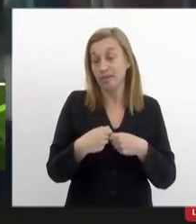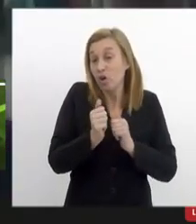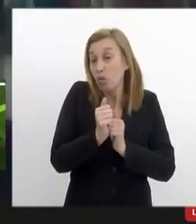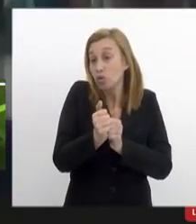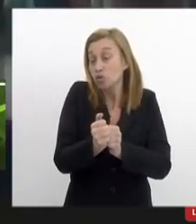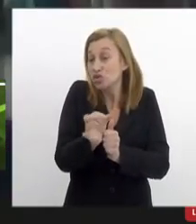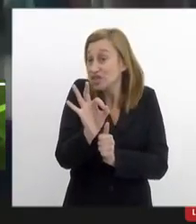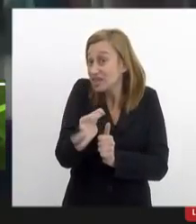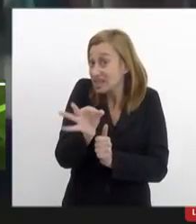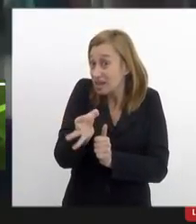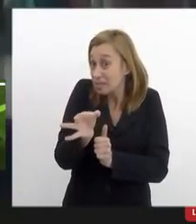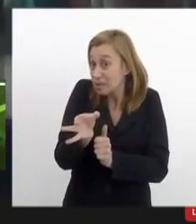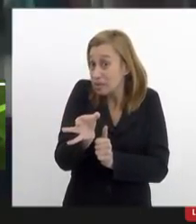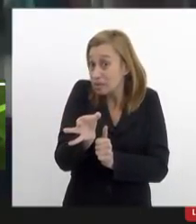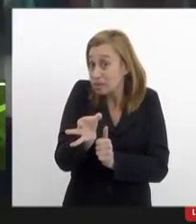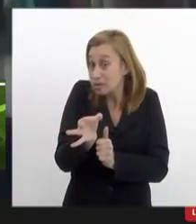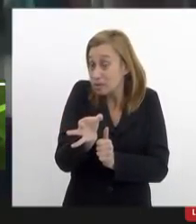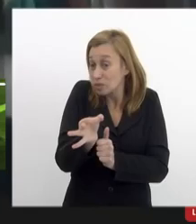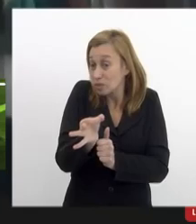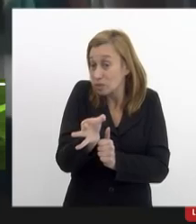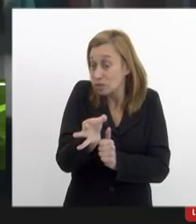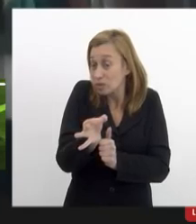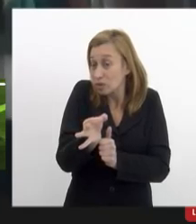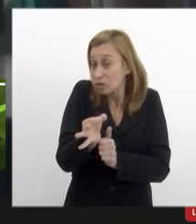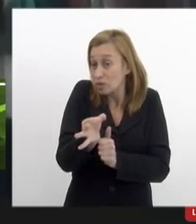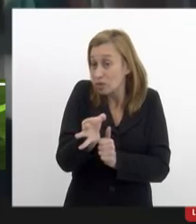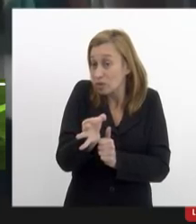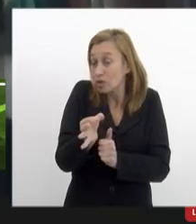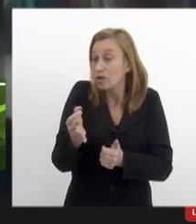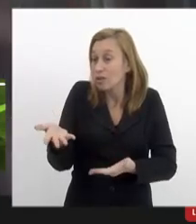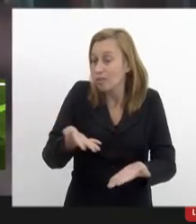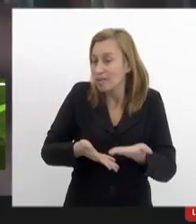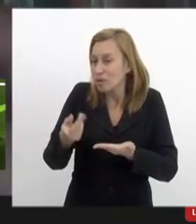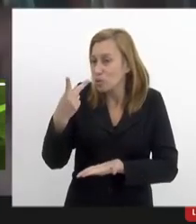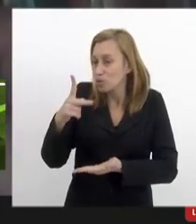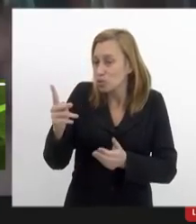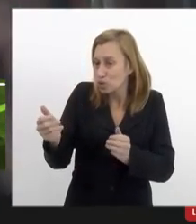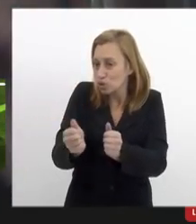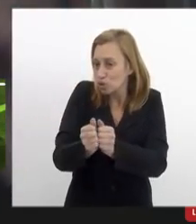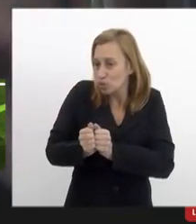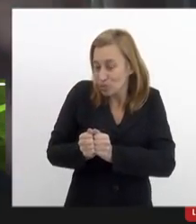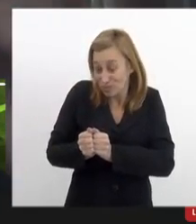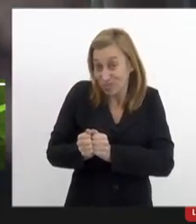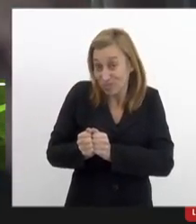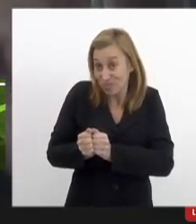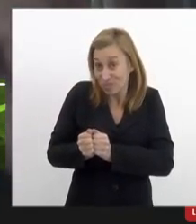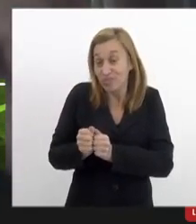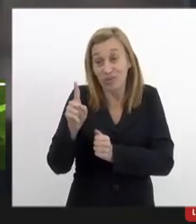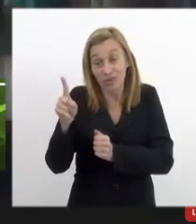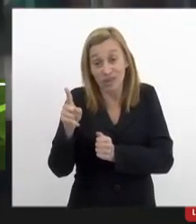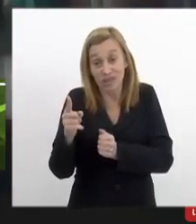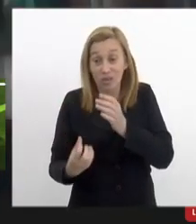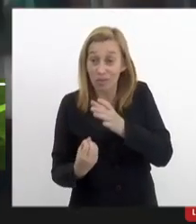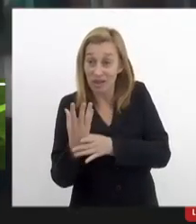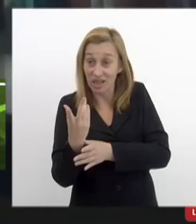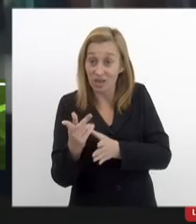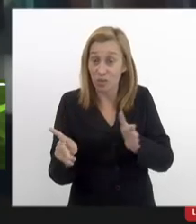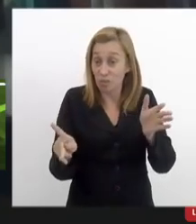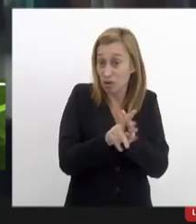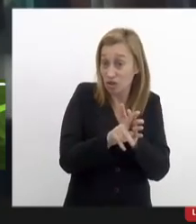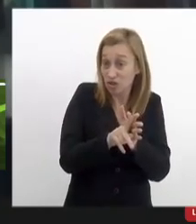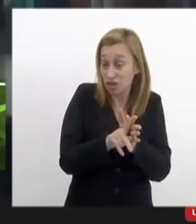conduzido exatamente com a participação sua e minha, você como autor do projeto,